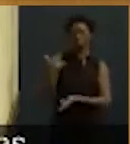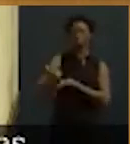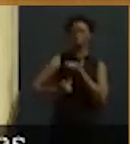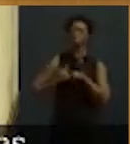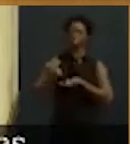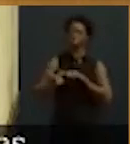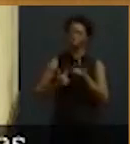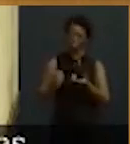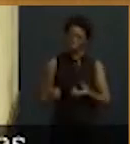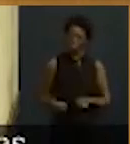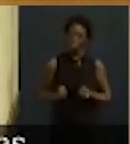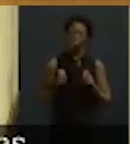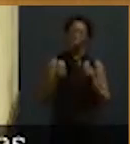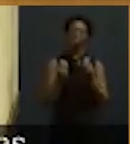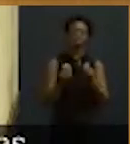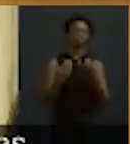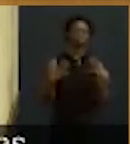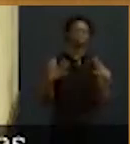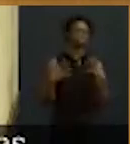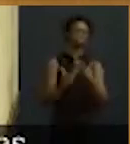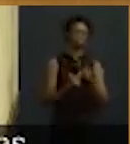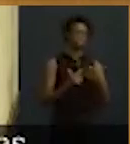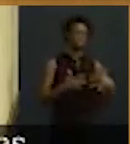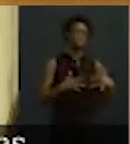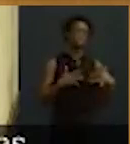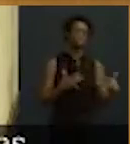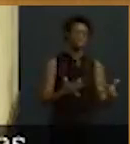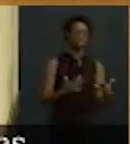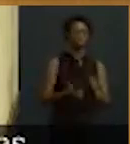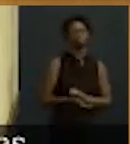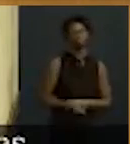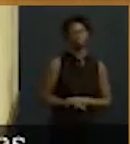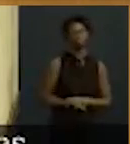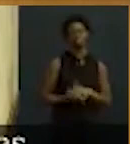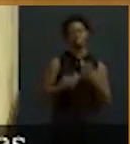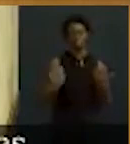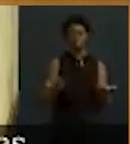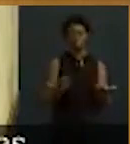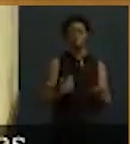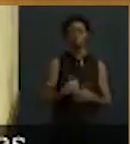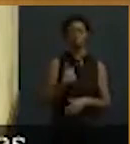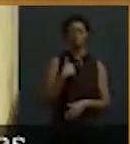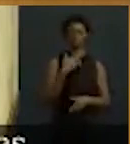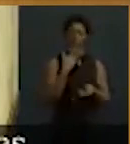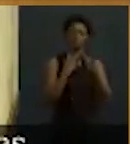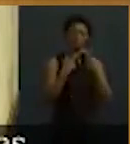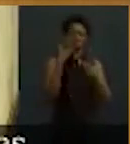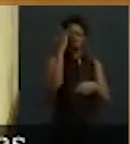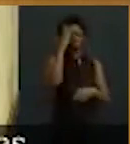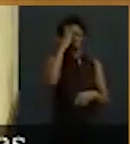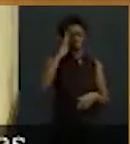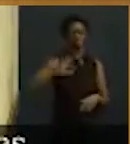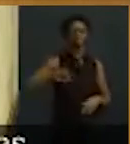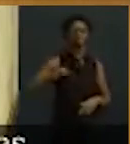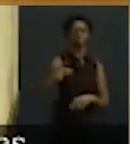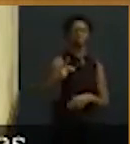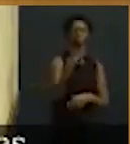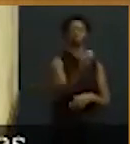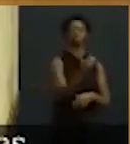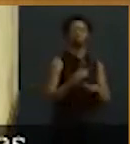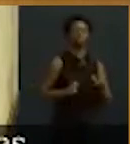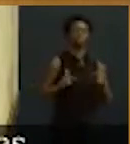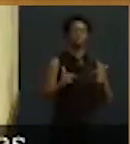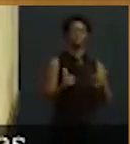forma qualificada e com dedicação. Então, em nome dos agraciados, reconhecendo que todos atuaram de forma